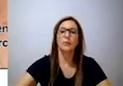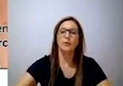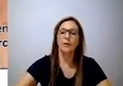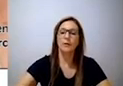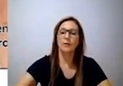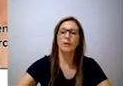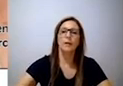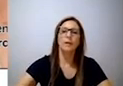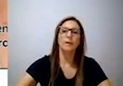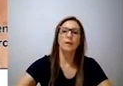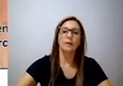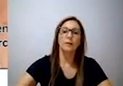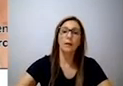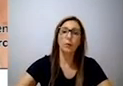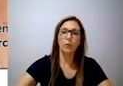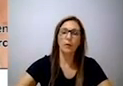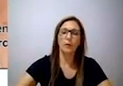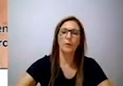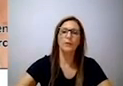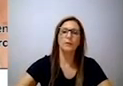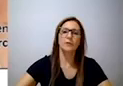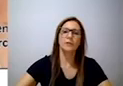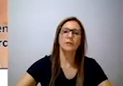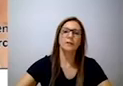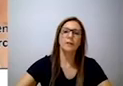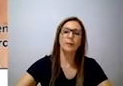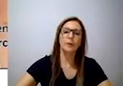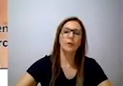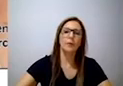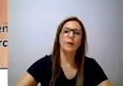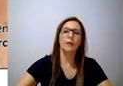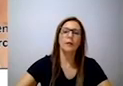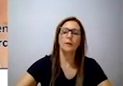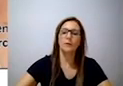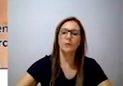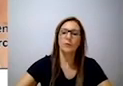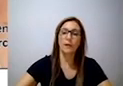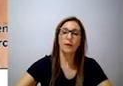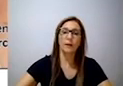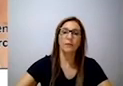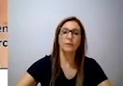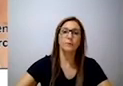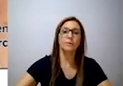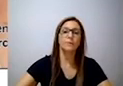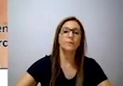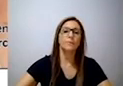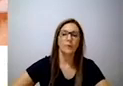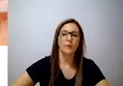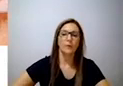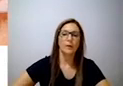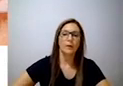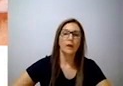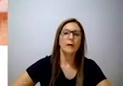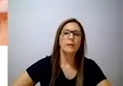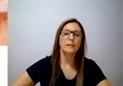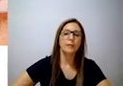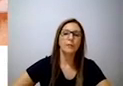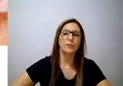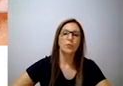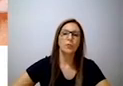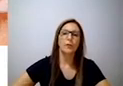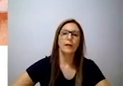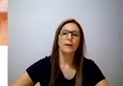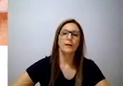é uma doença que tem cura e precisa fazer tratamento para que ela não se agrave. A